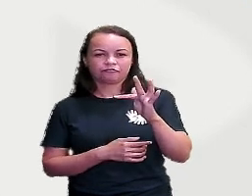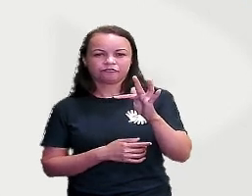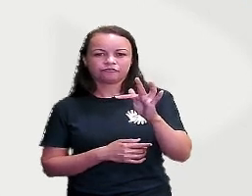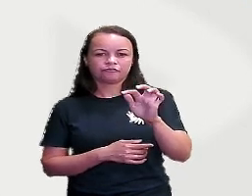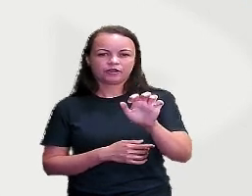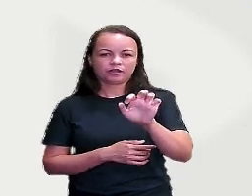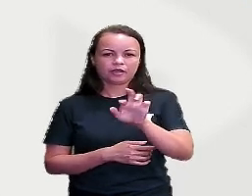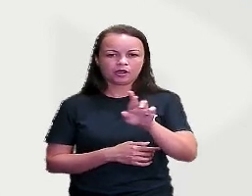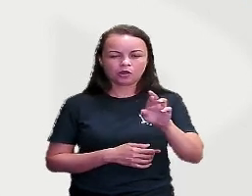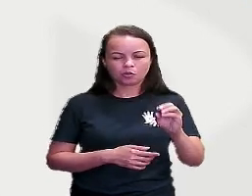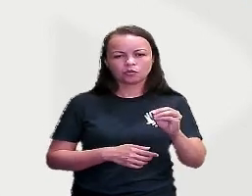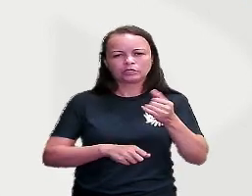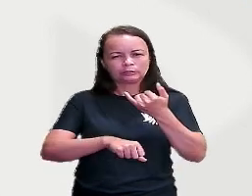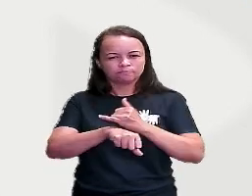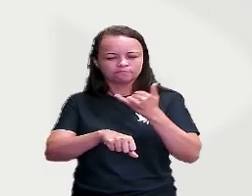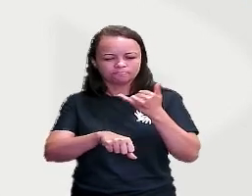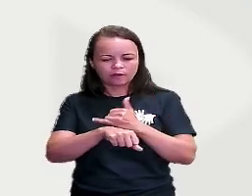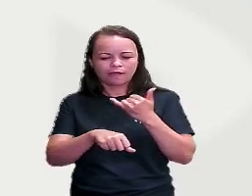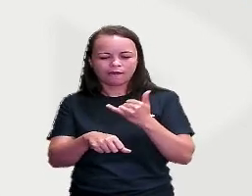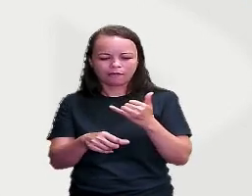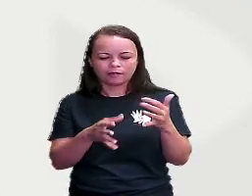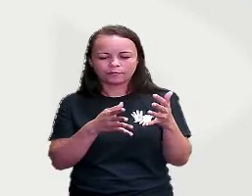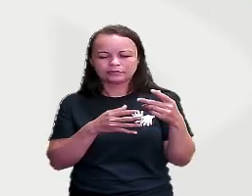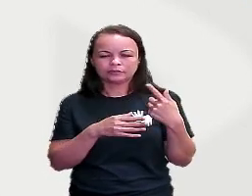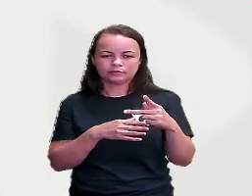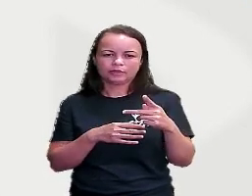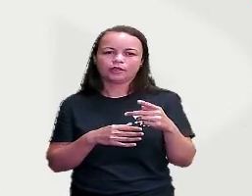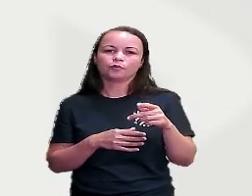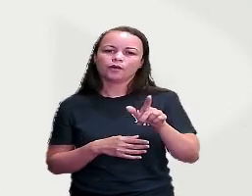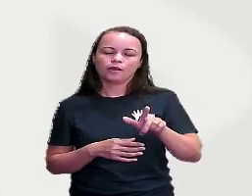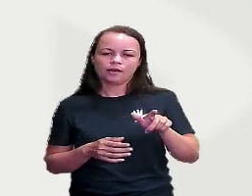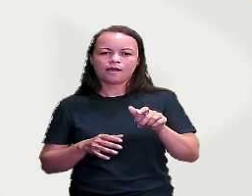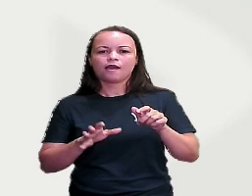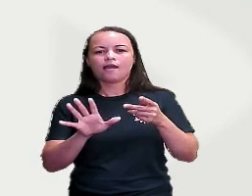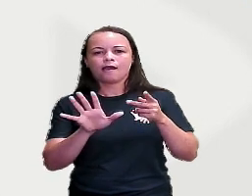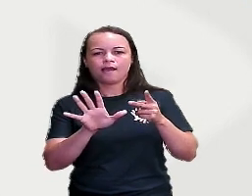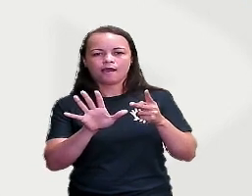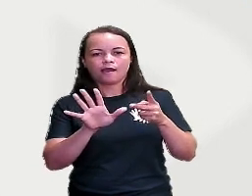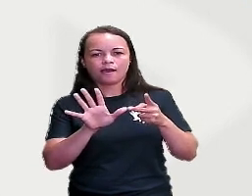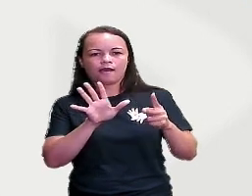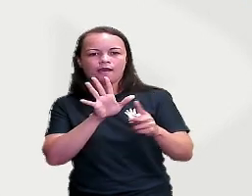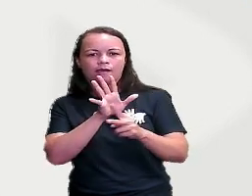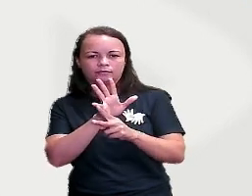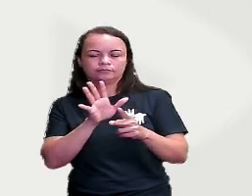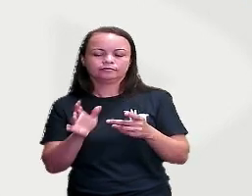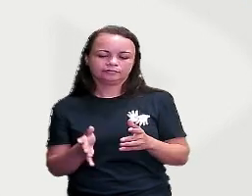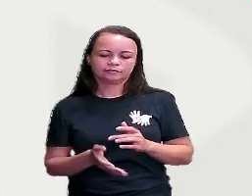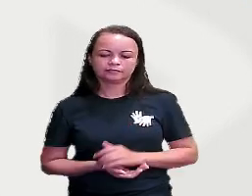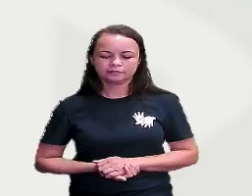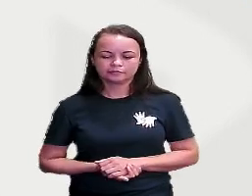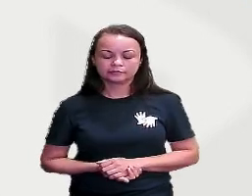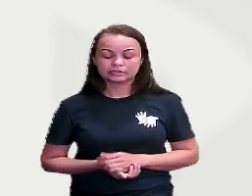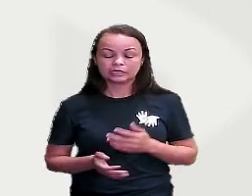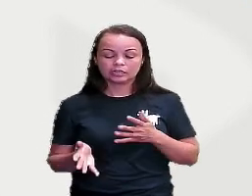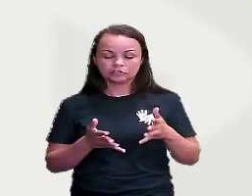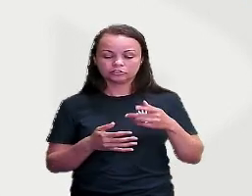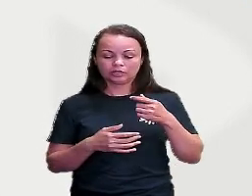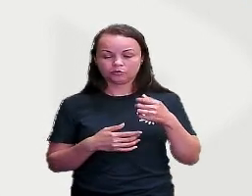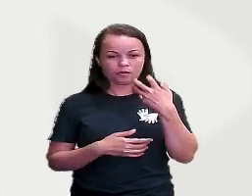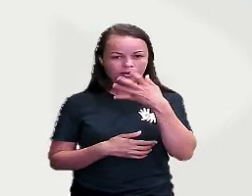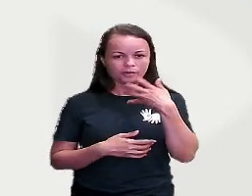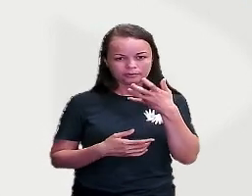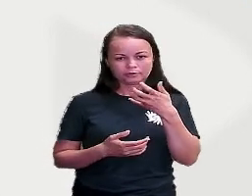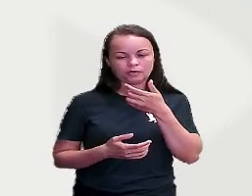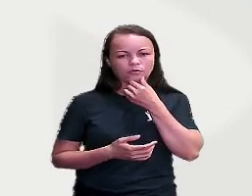Então, temos aí uma aliteração. Já nesse trecho de baixo, uma canção de Lenine, O Que Você